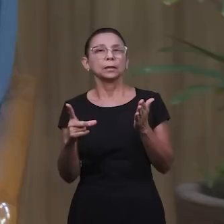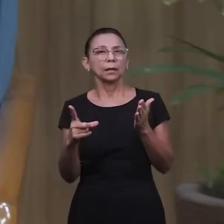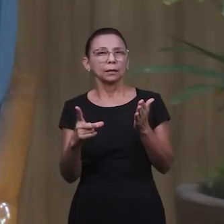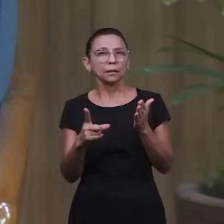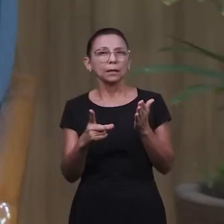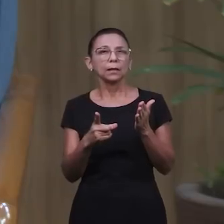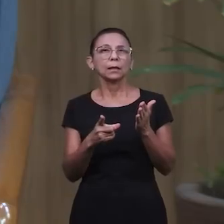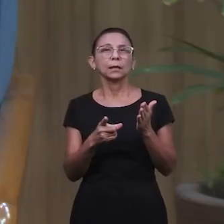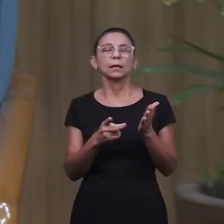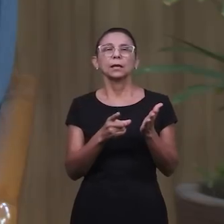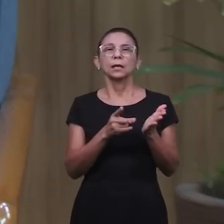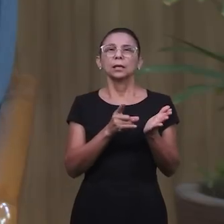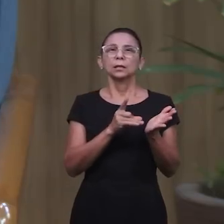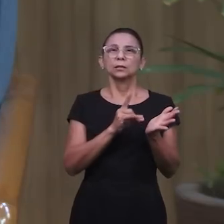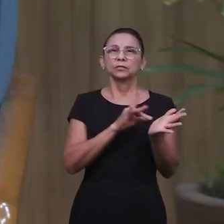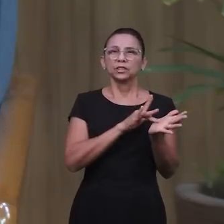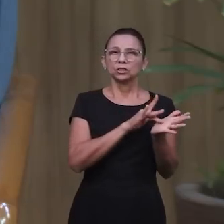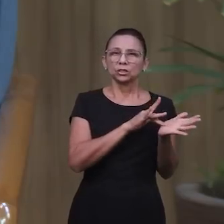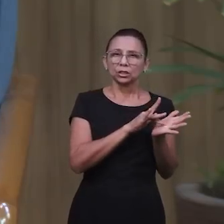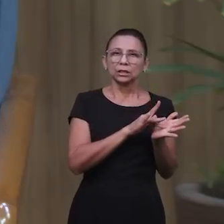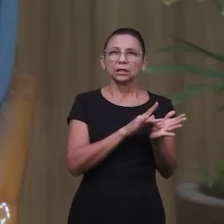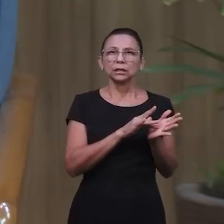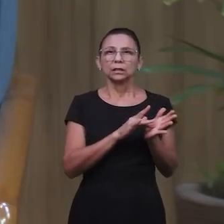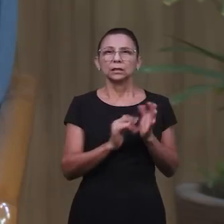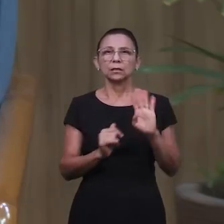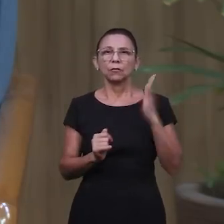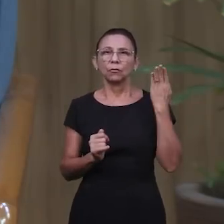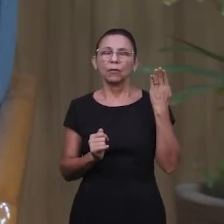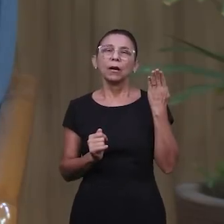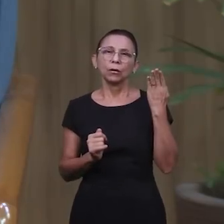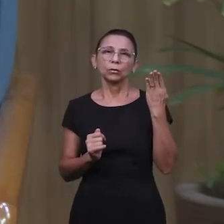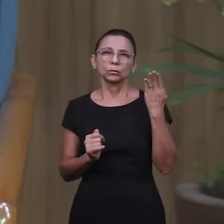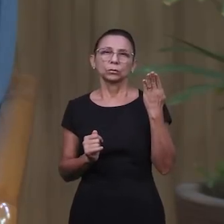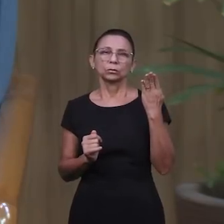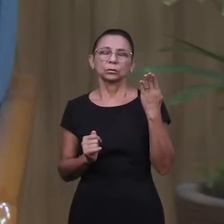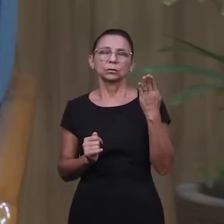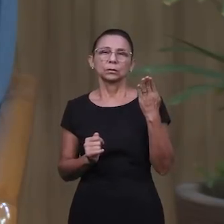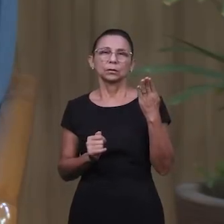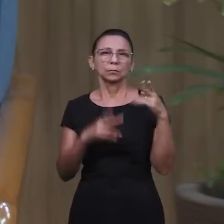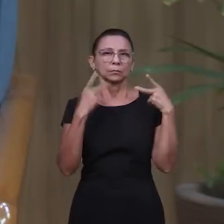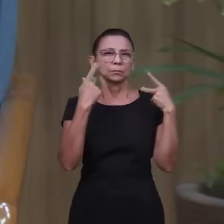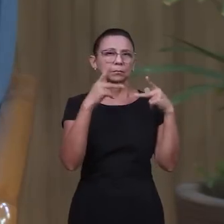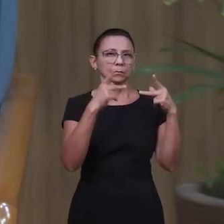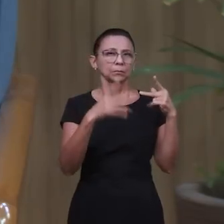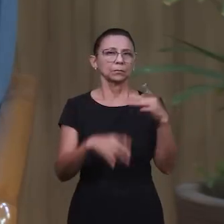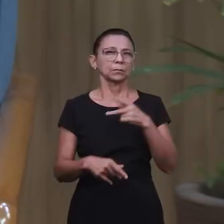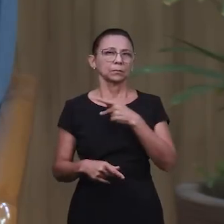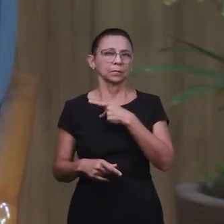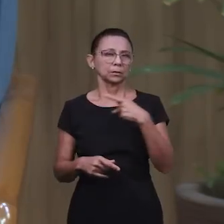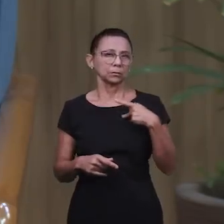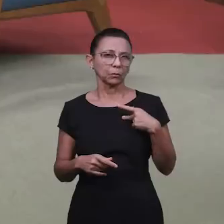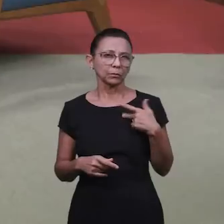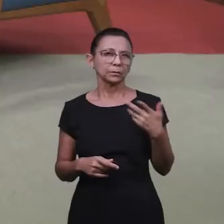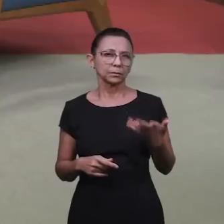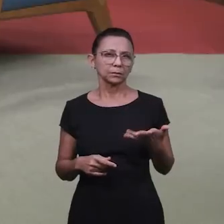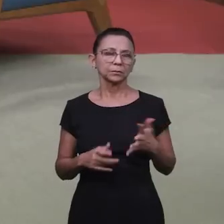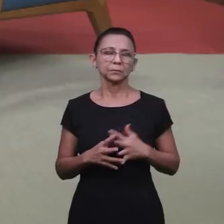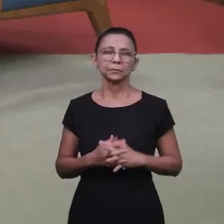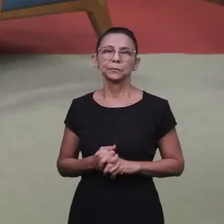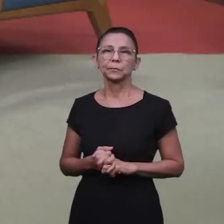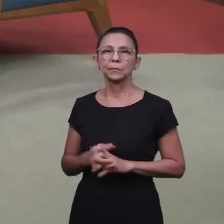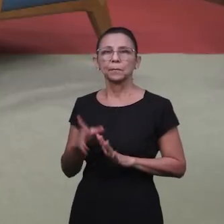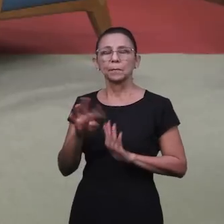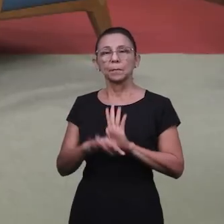estar atento àquilo que é o projeto de Deus, é que o texto, a maneira como se encerra esse texto mostra